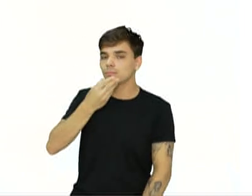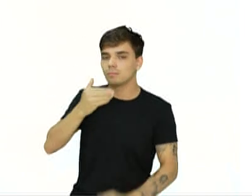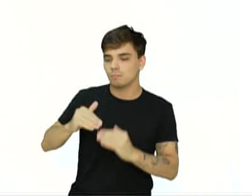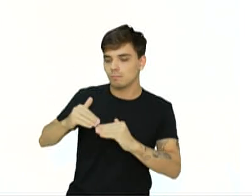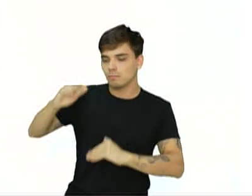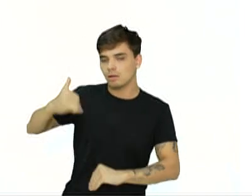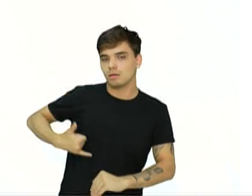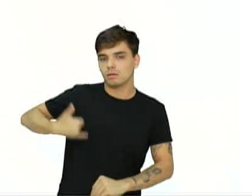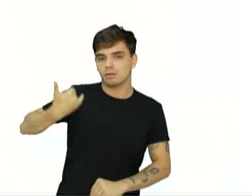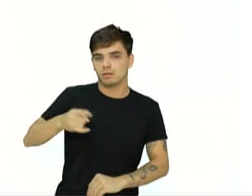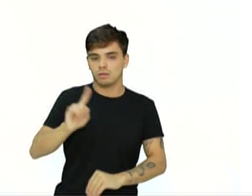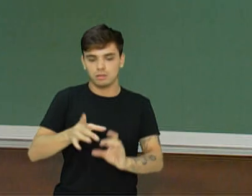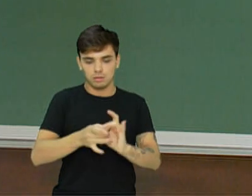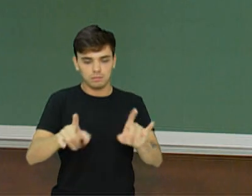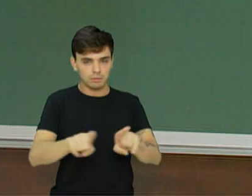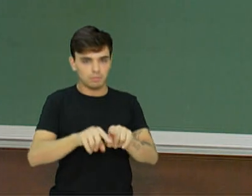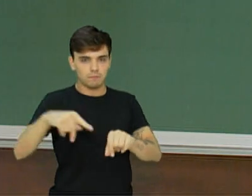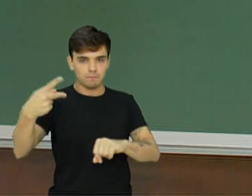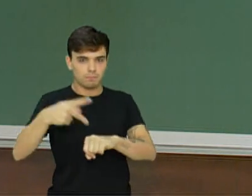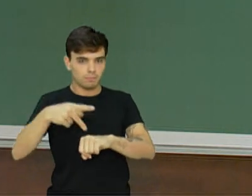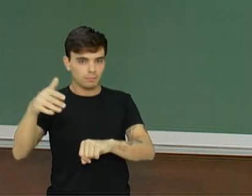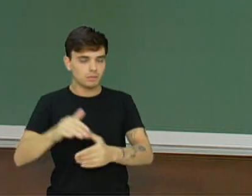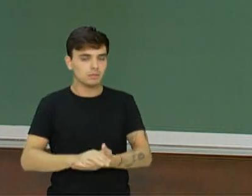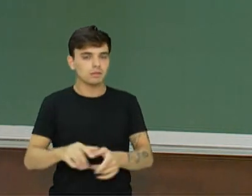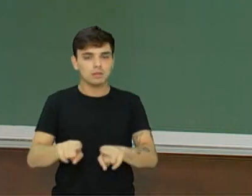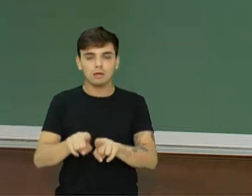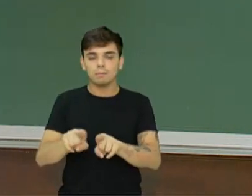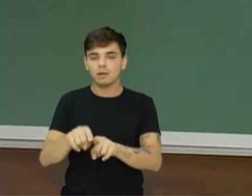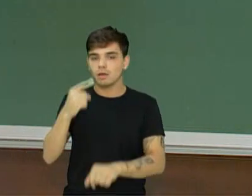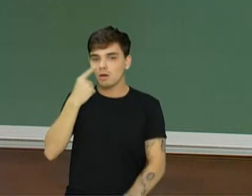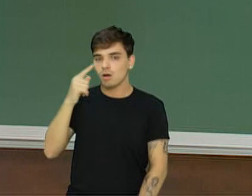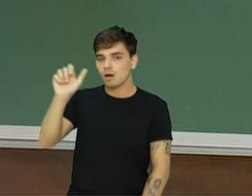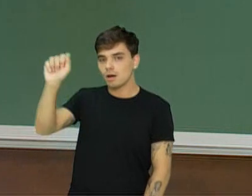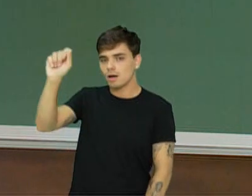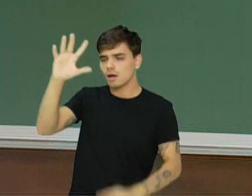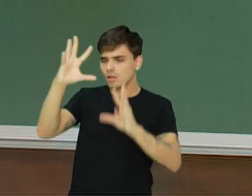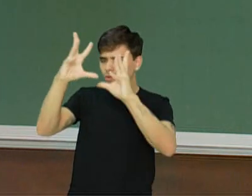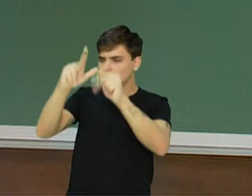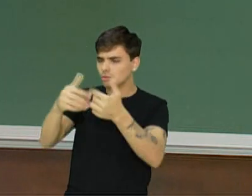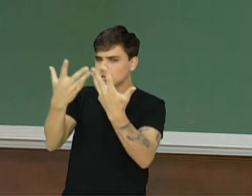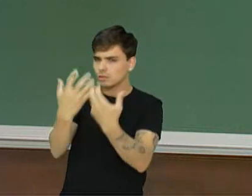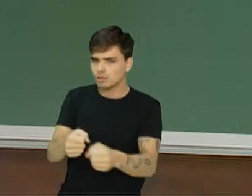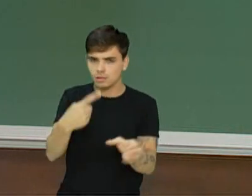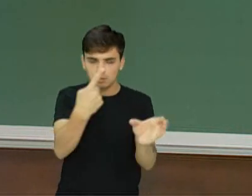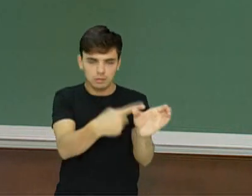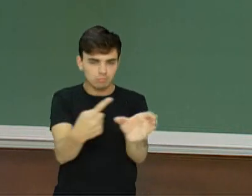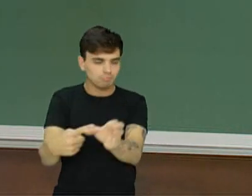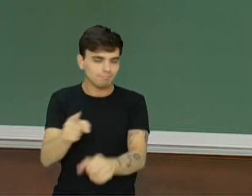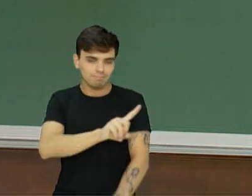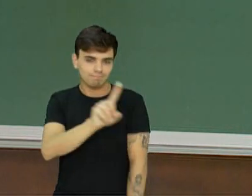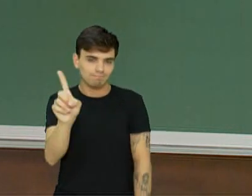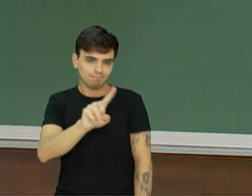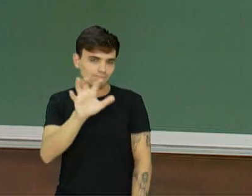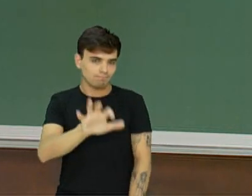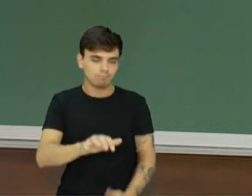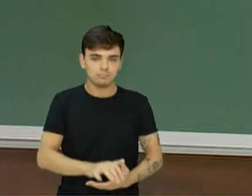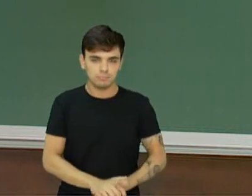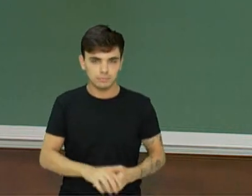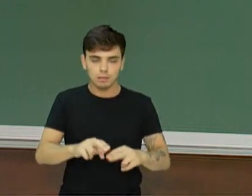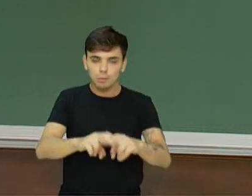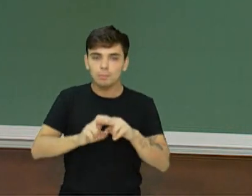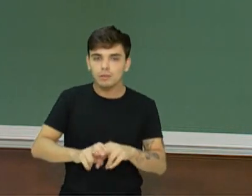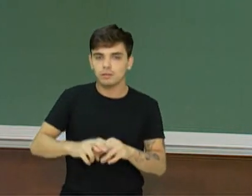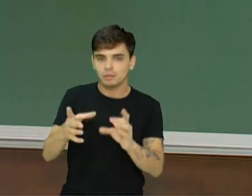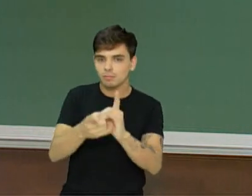idade, livres e não estrangeiros. A vai falar que todos eram considerados cidadãos. Não, não era assim. Tá? Então,